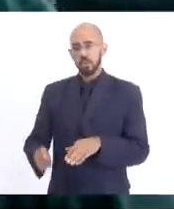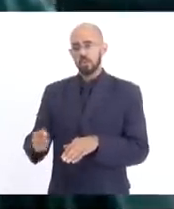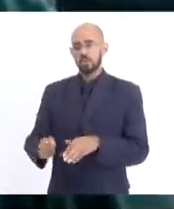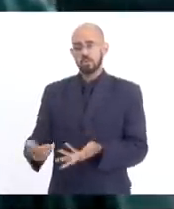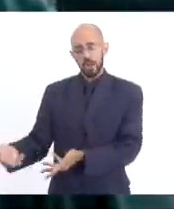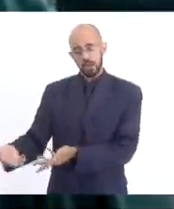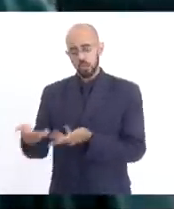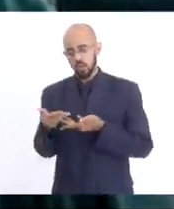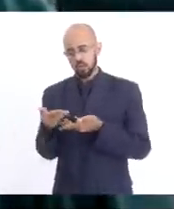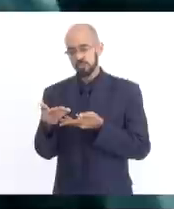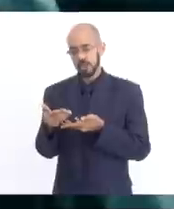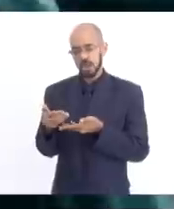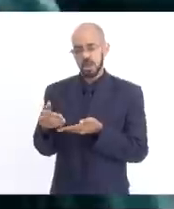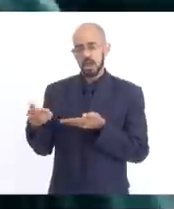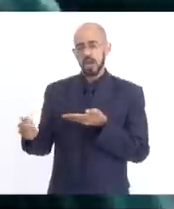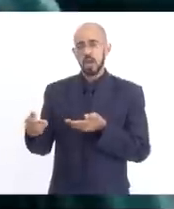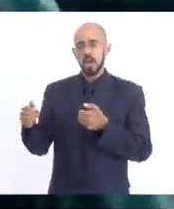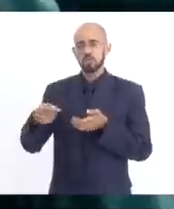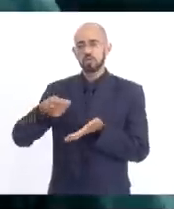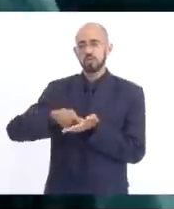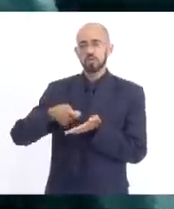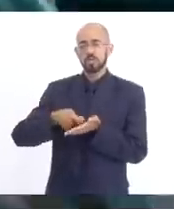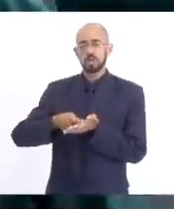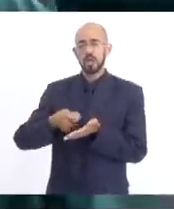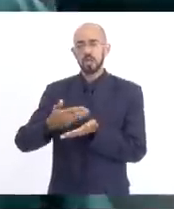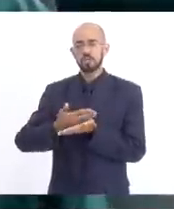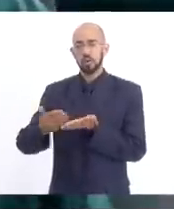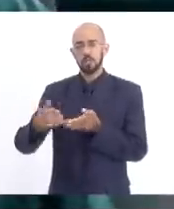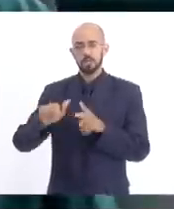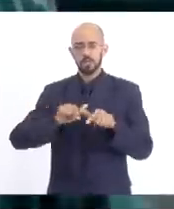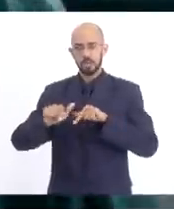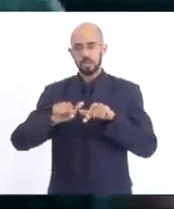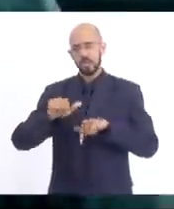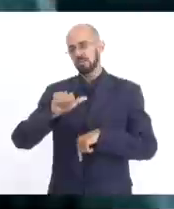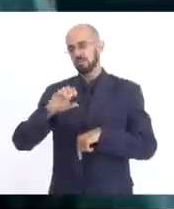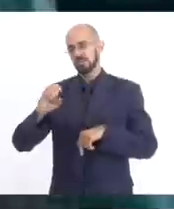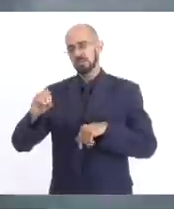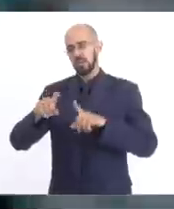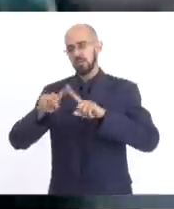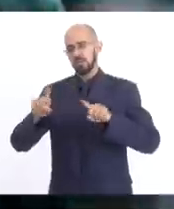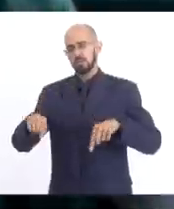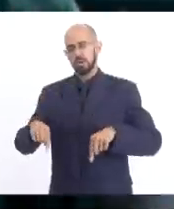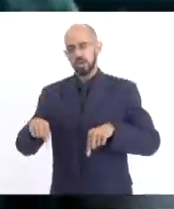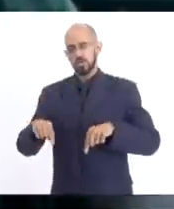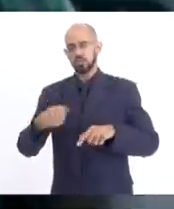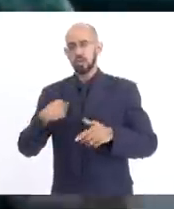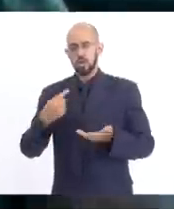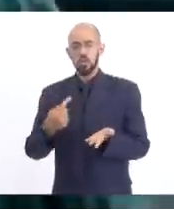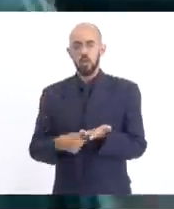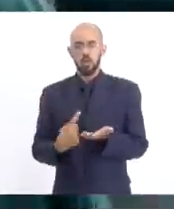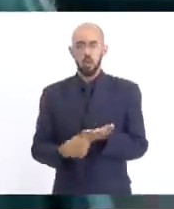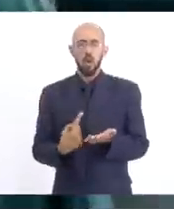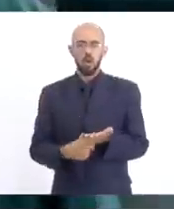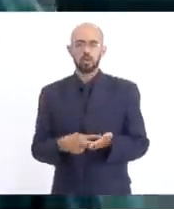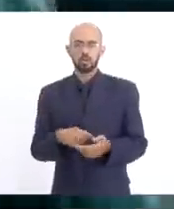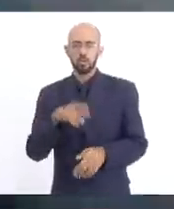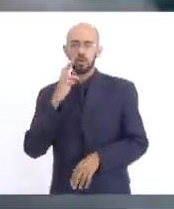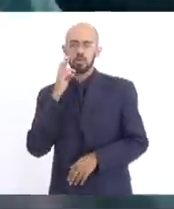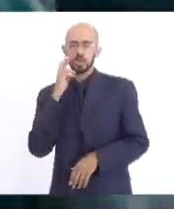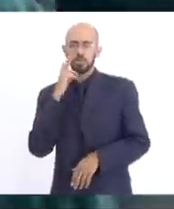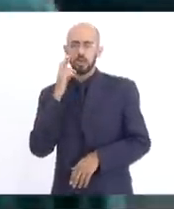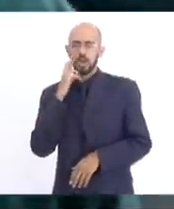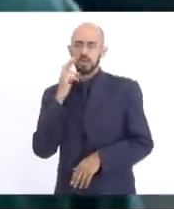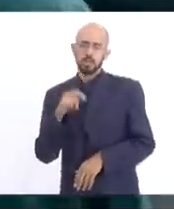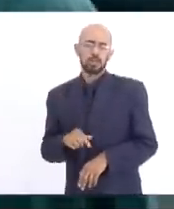100 concursados já aprovados e que não foram chamados. Concordo, neste caso, com Rosenberg.